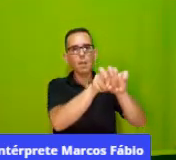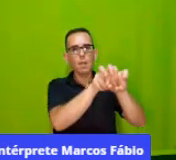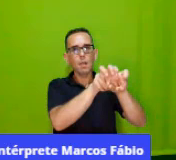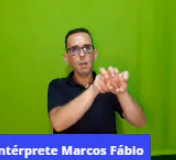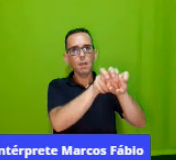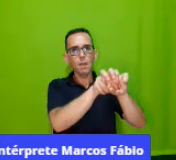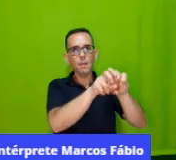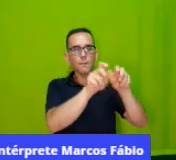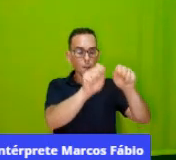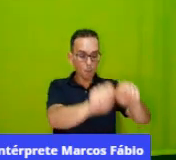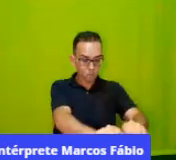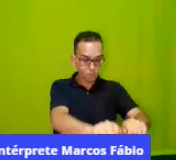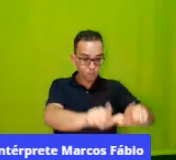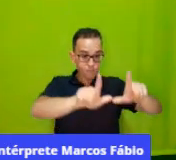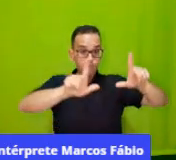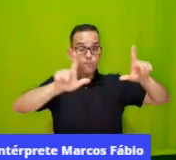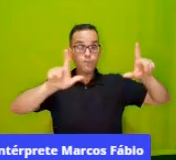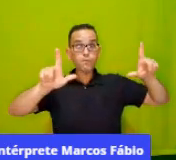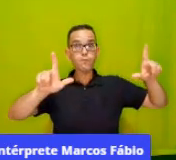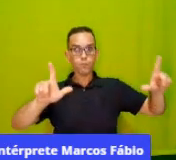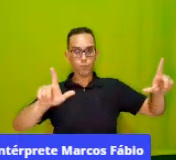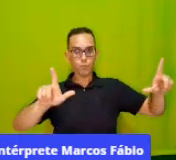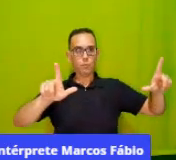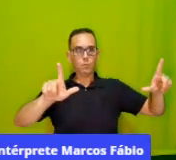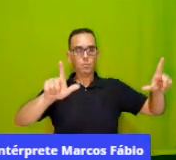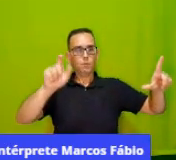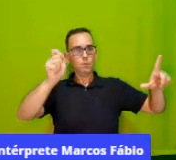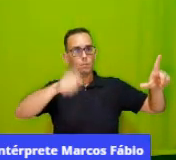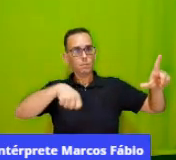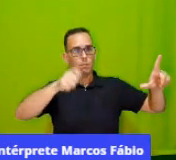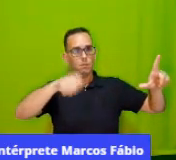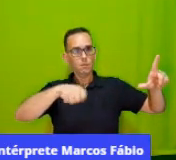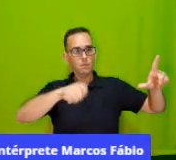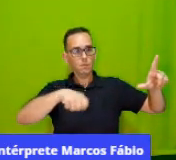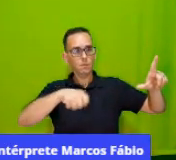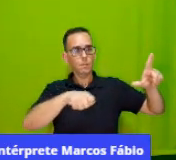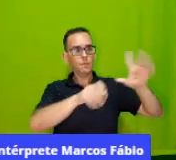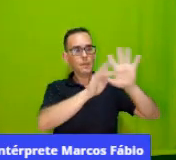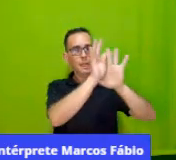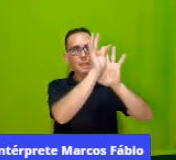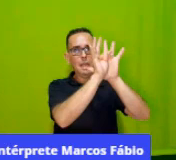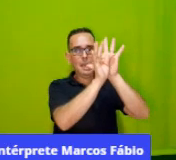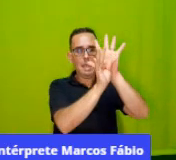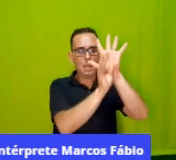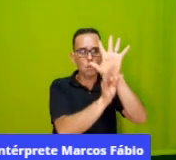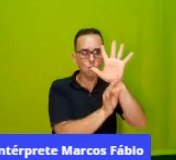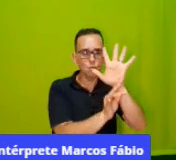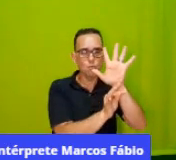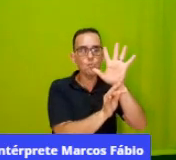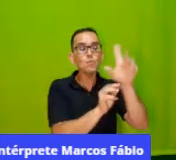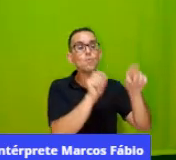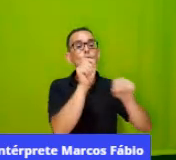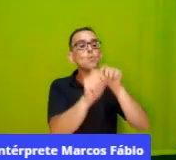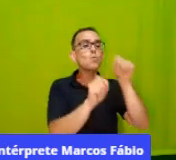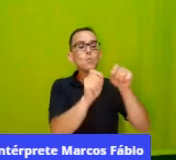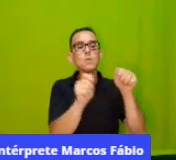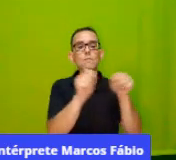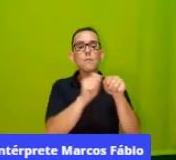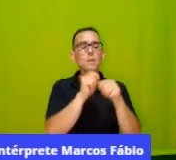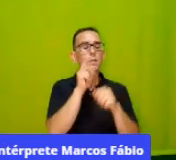lupa eletrônica, onde faz a ampliação dessas fontes e do que ela está fazendo a